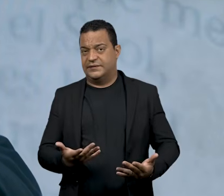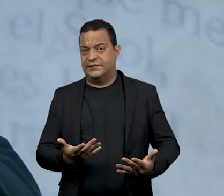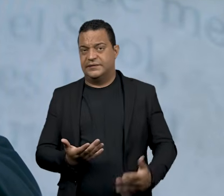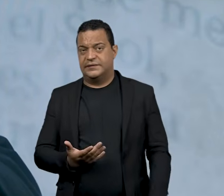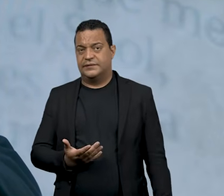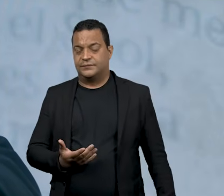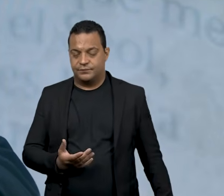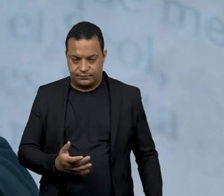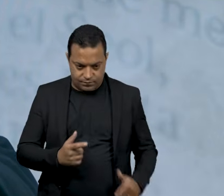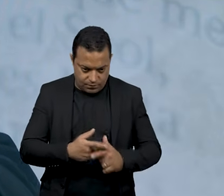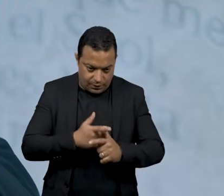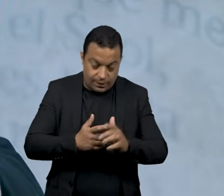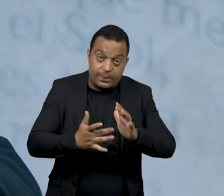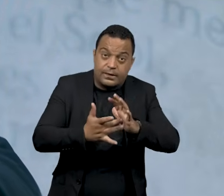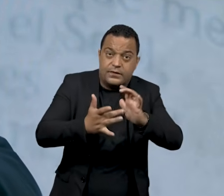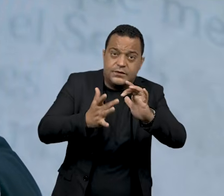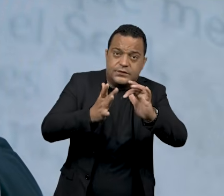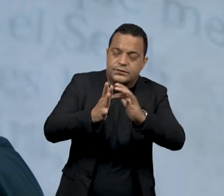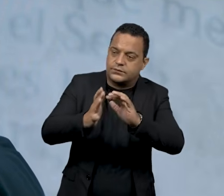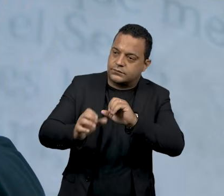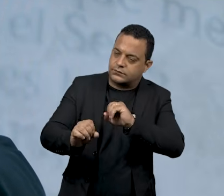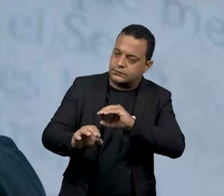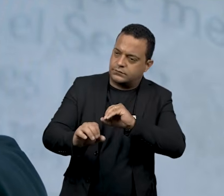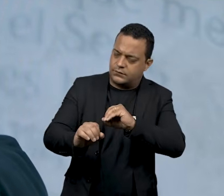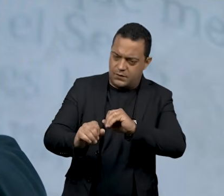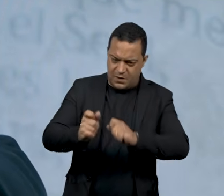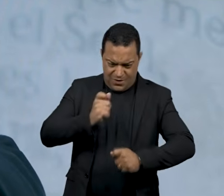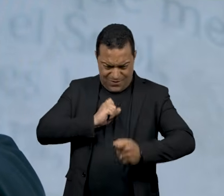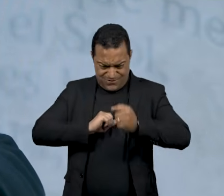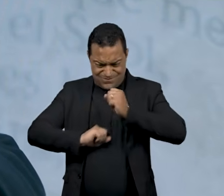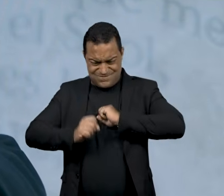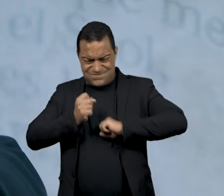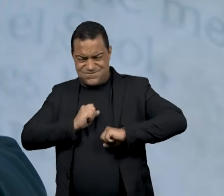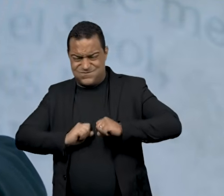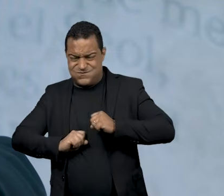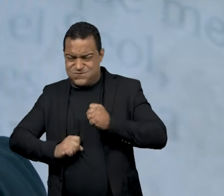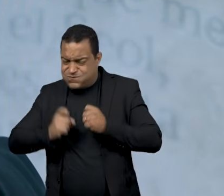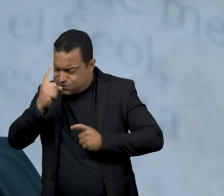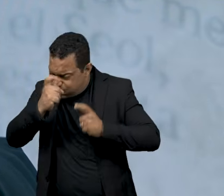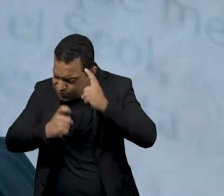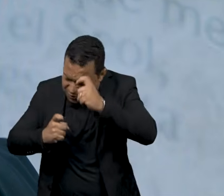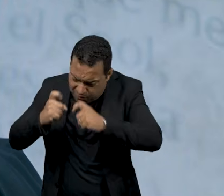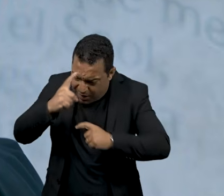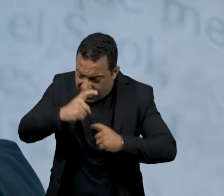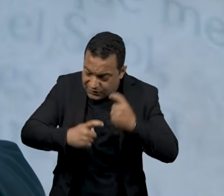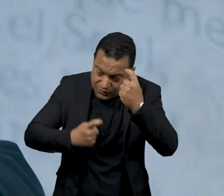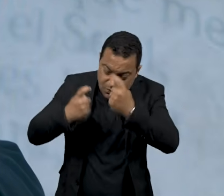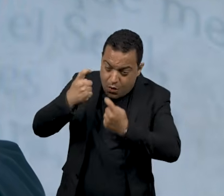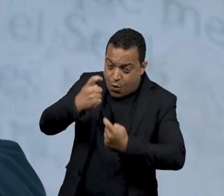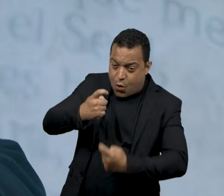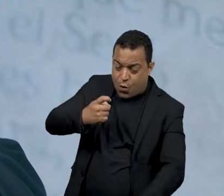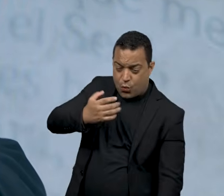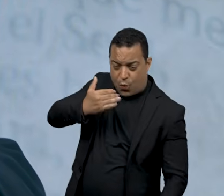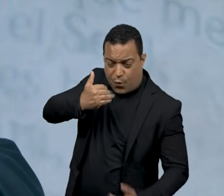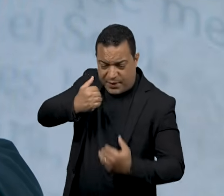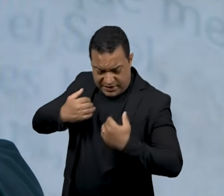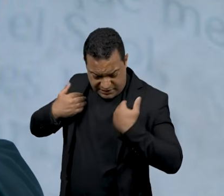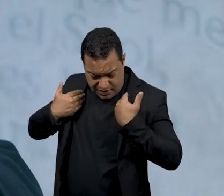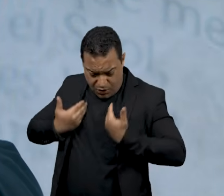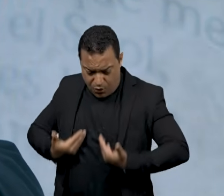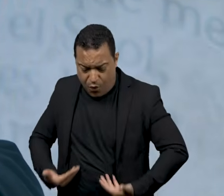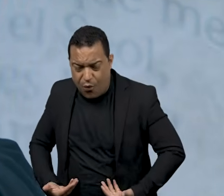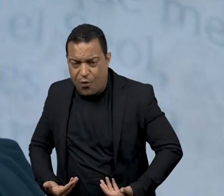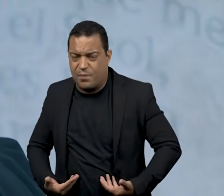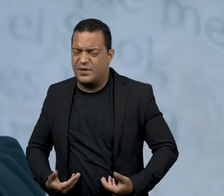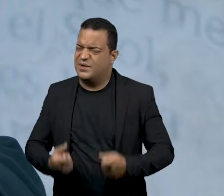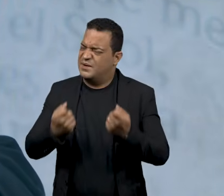ajuda nisso. Eu achei muito interessante o texto que ele citou, quando Jesus fala, né, que nós não devemos estar preocupados com o que havemos de comer, com o que